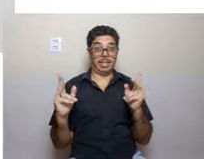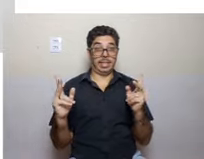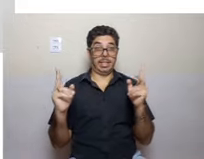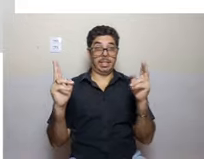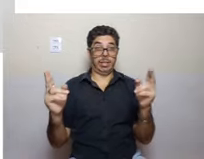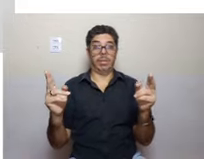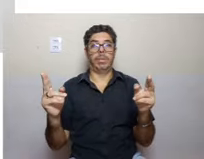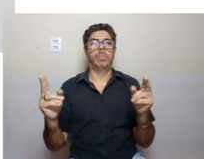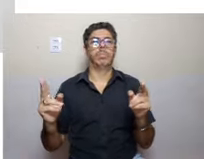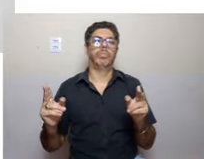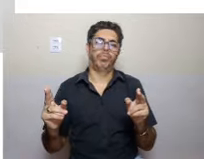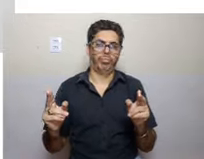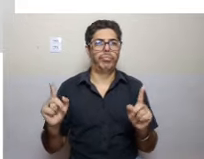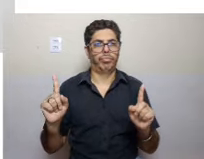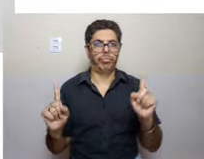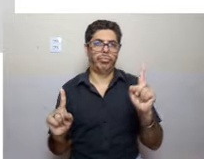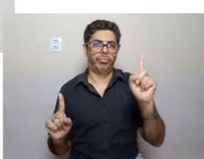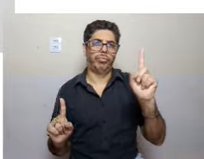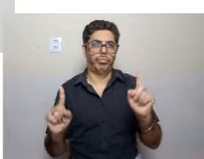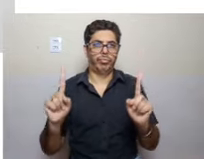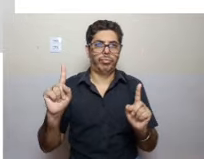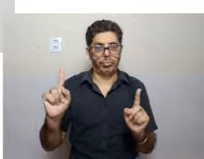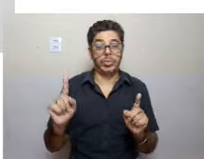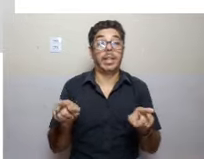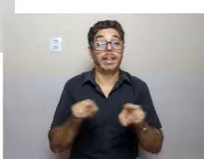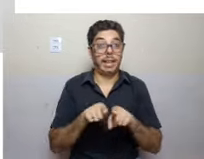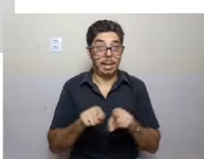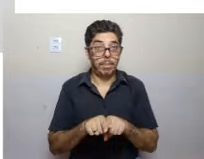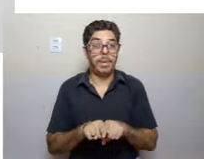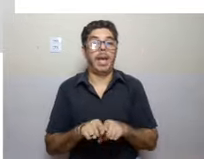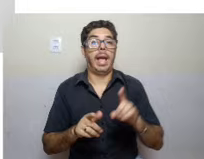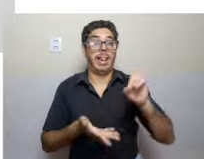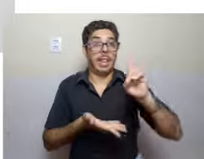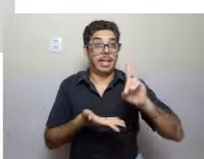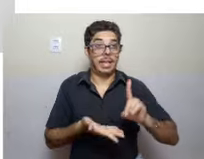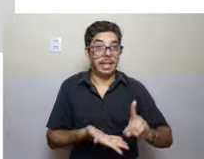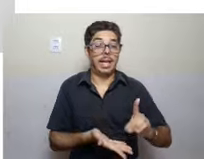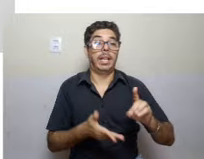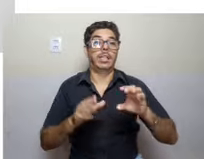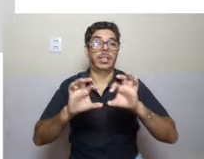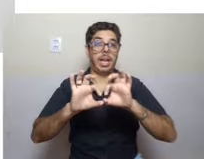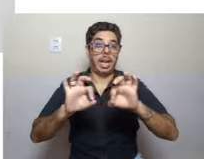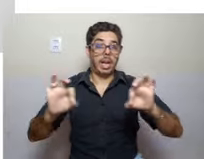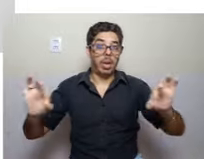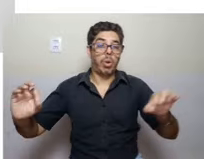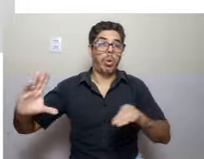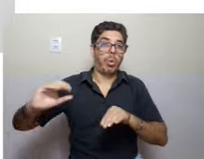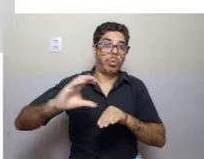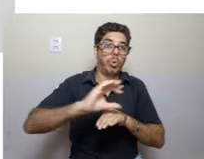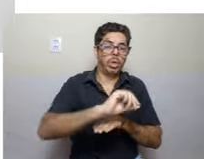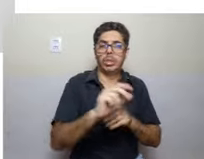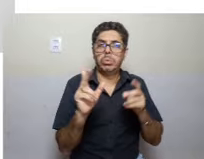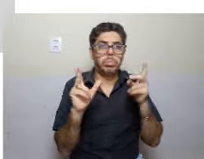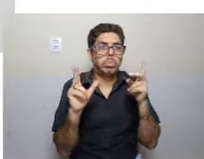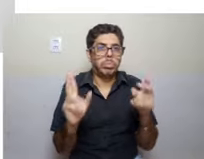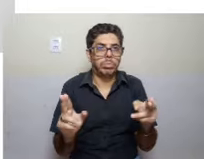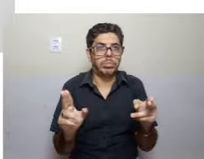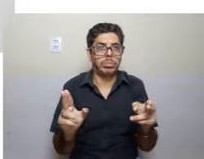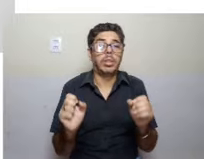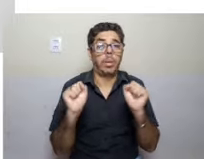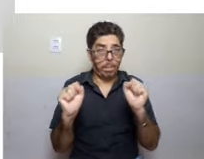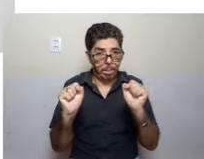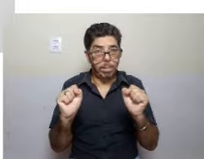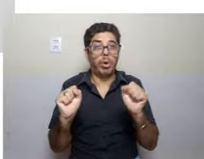lado, a densidade de corrente é diretamente proporcional à corrente. Então, com isso, a diferença de potencial pode ser escrita em função